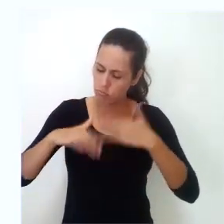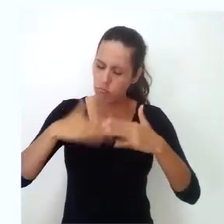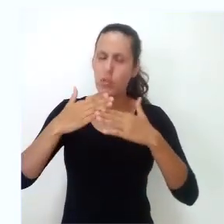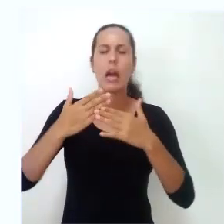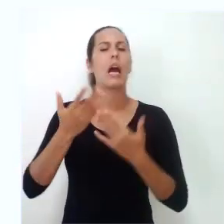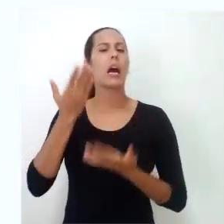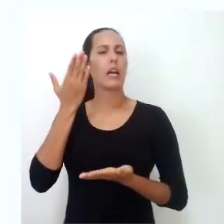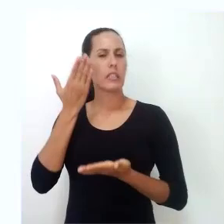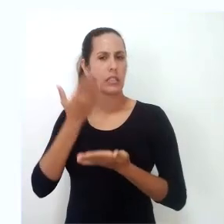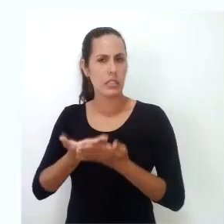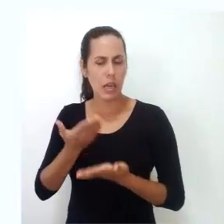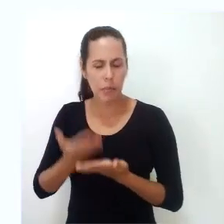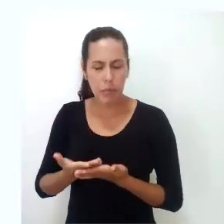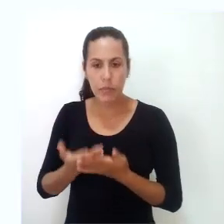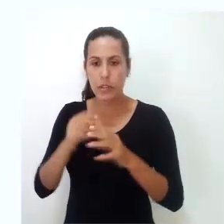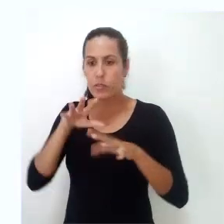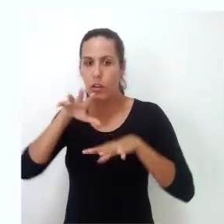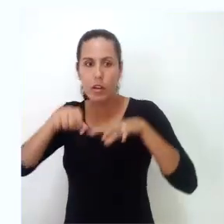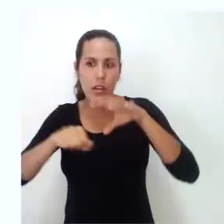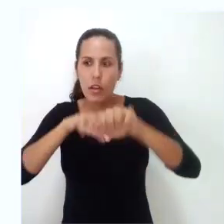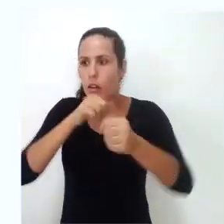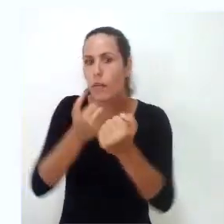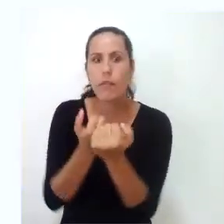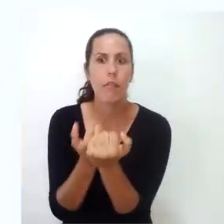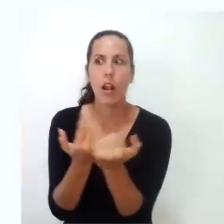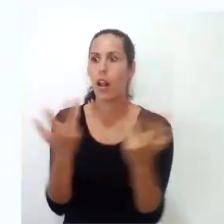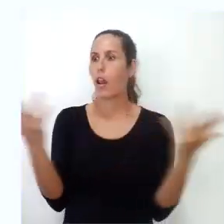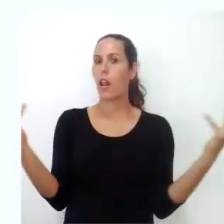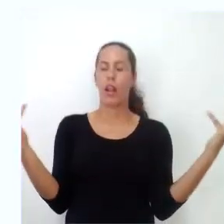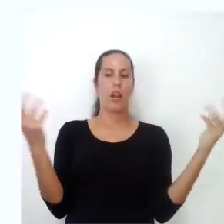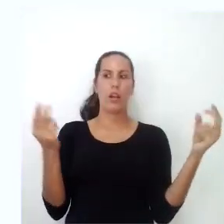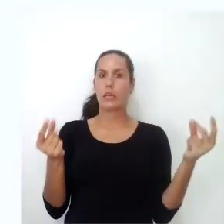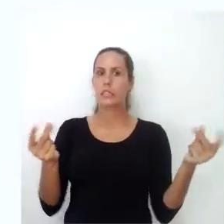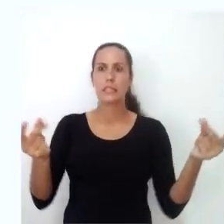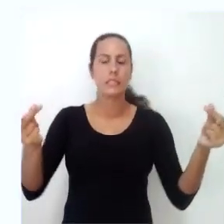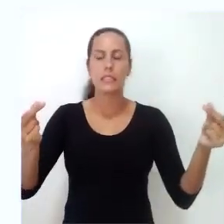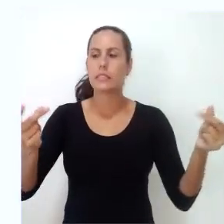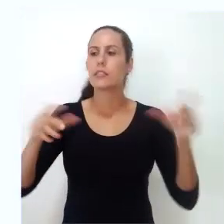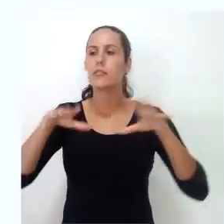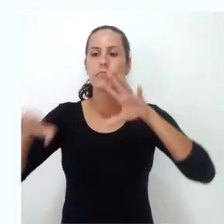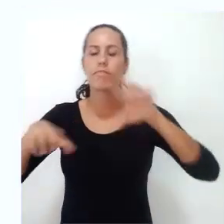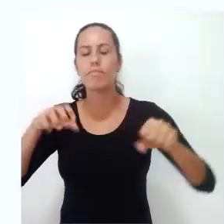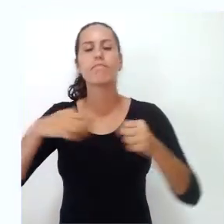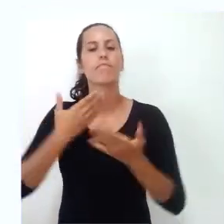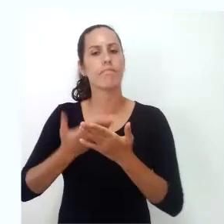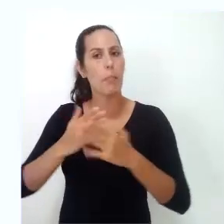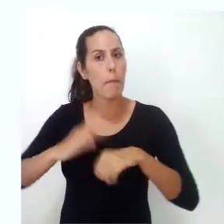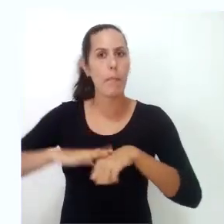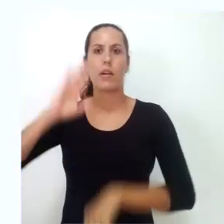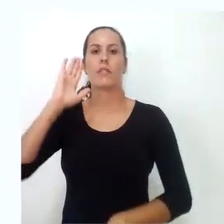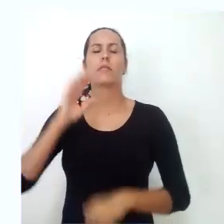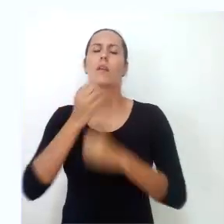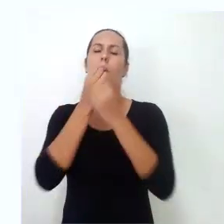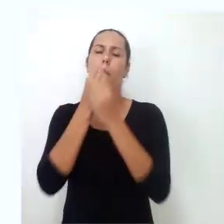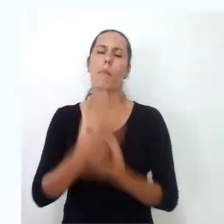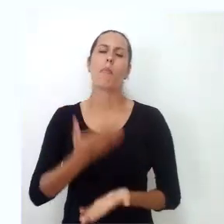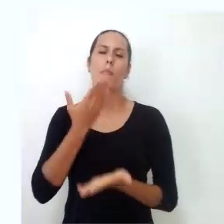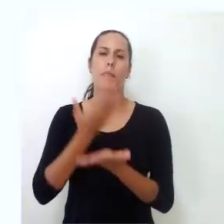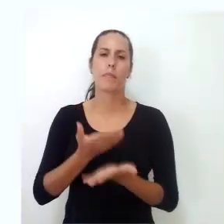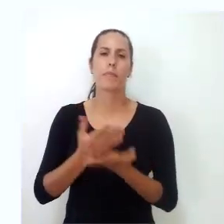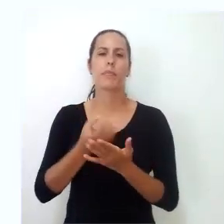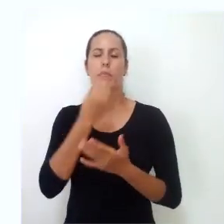nós sabemos que sabemos pouco e precisamos ir às fontes. Então vamos lá, bons